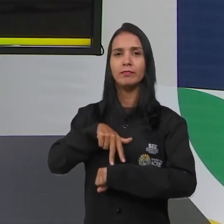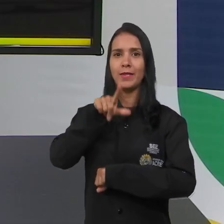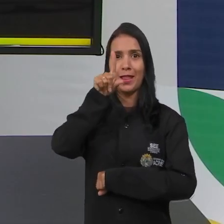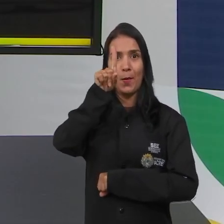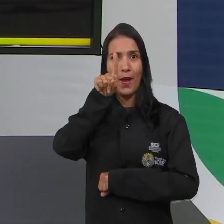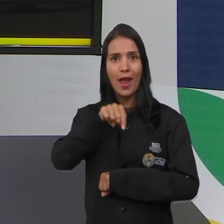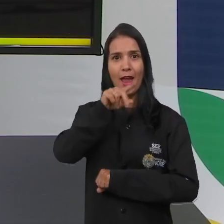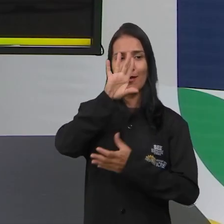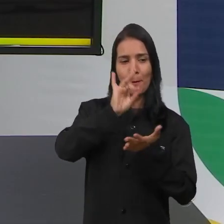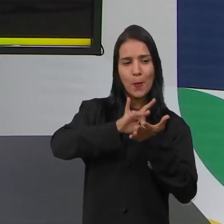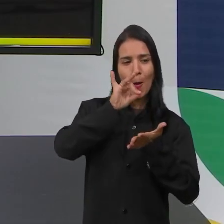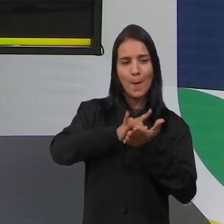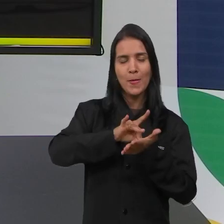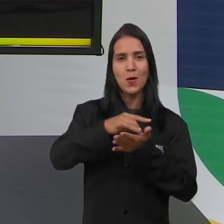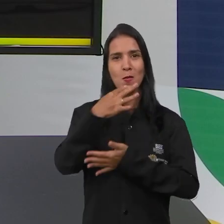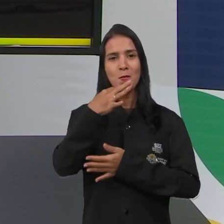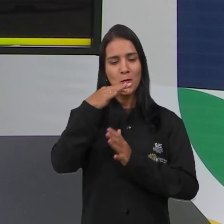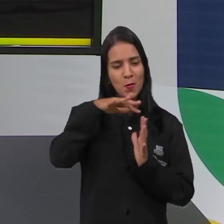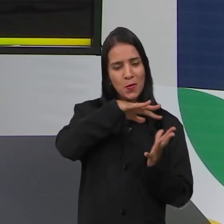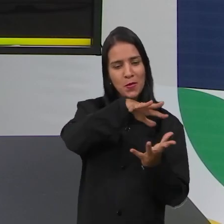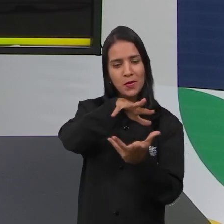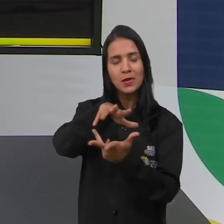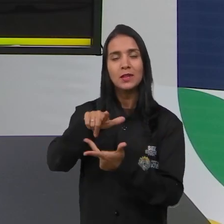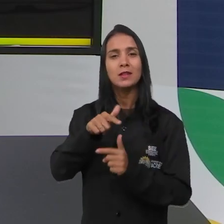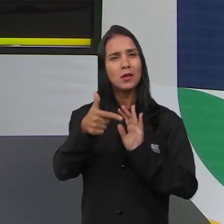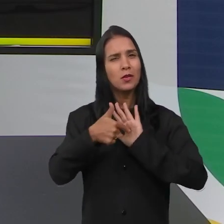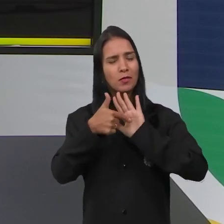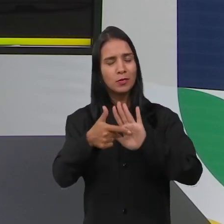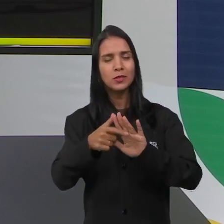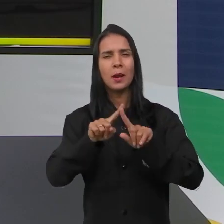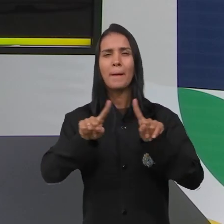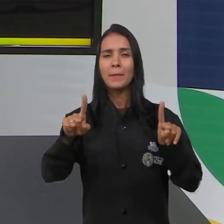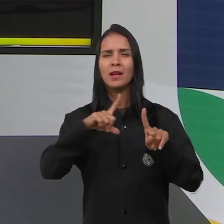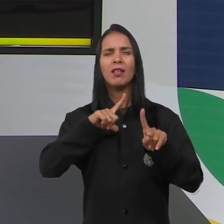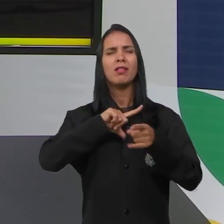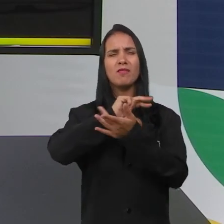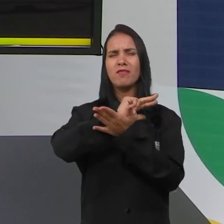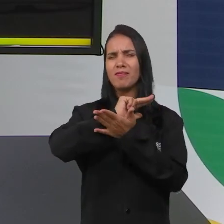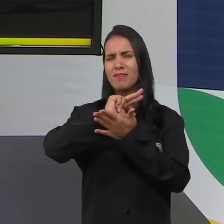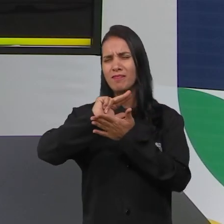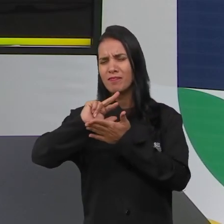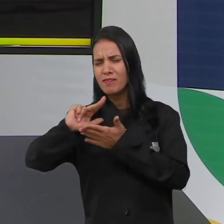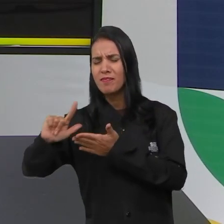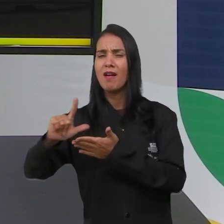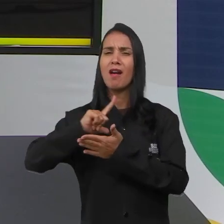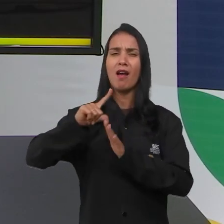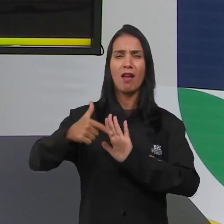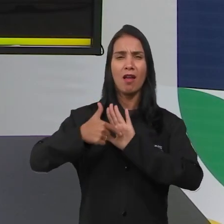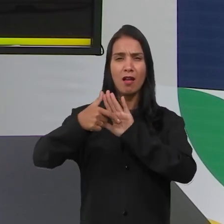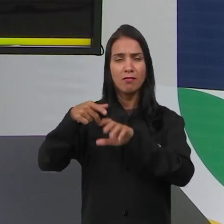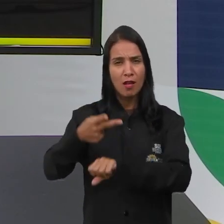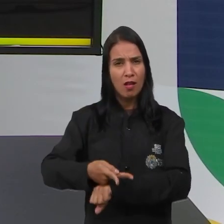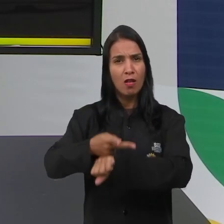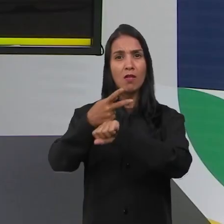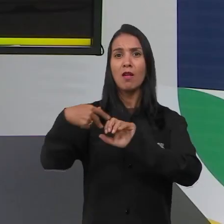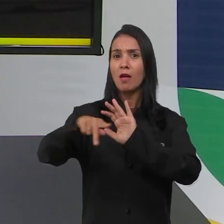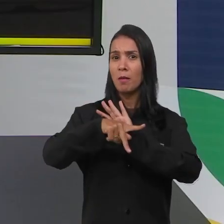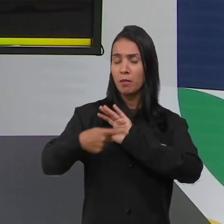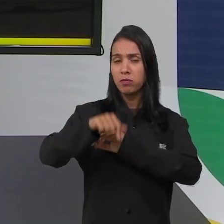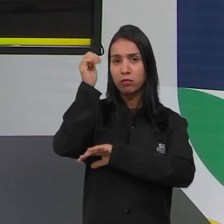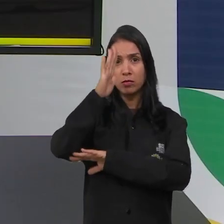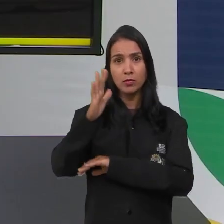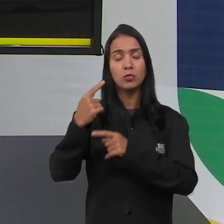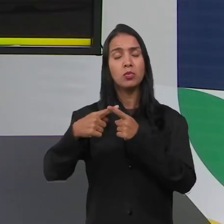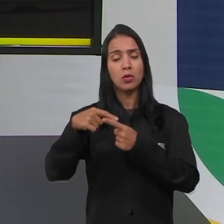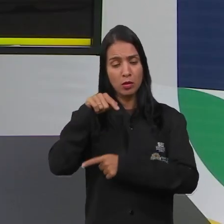reconhecidas internacionalmente que eu trouxe aqui para vocês. Mas tiveram muitas outras indicações brasileiras. O Brasil, inclusive, ele é muito